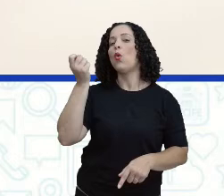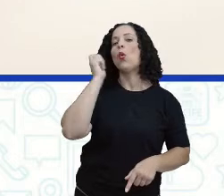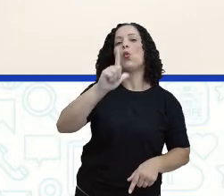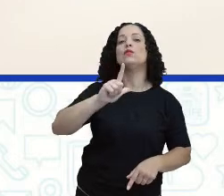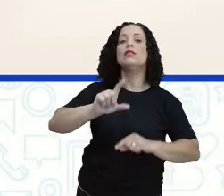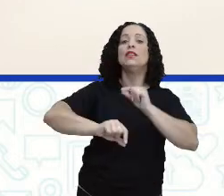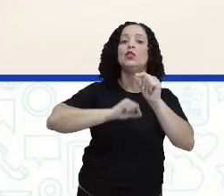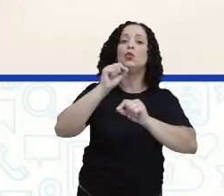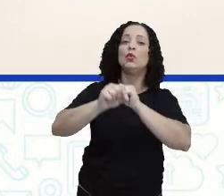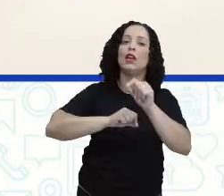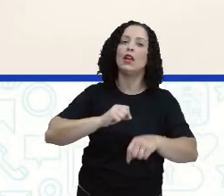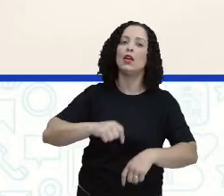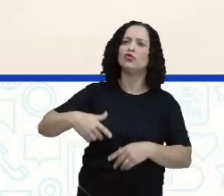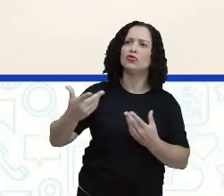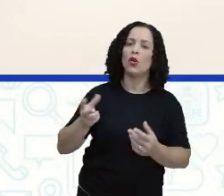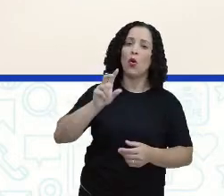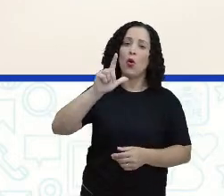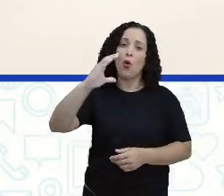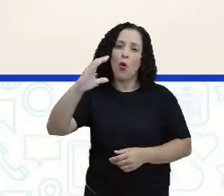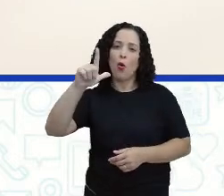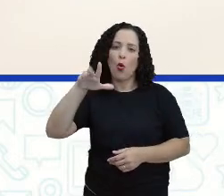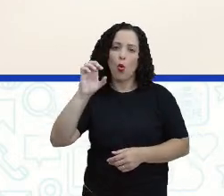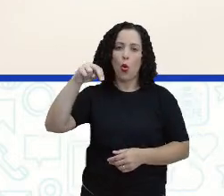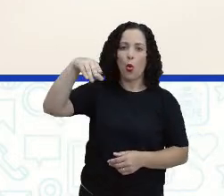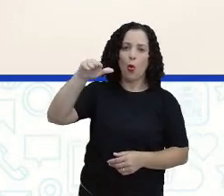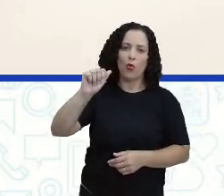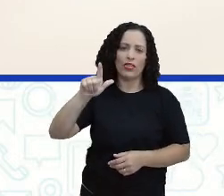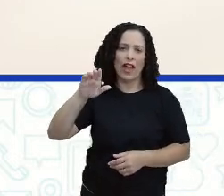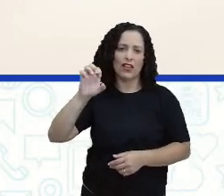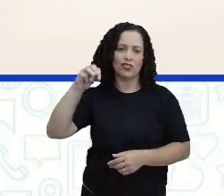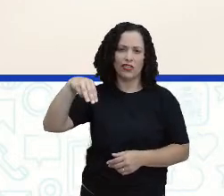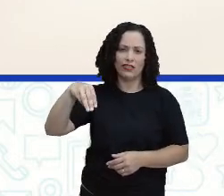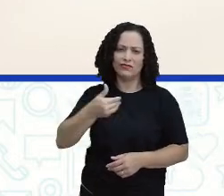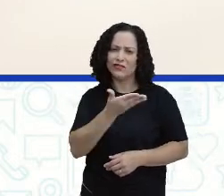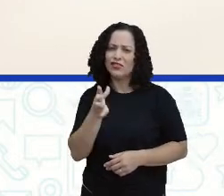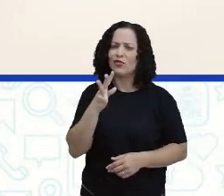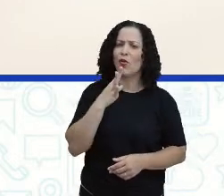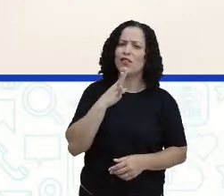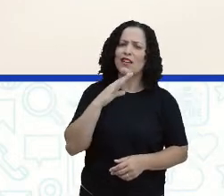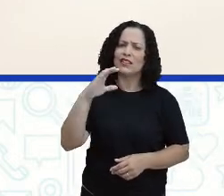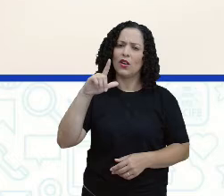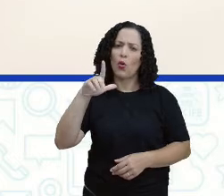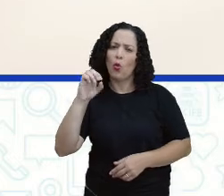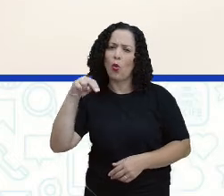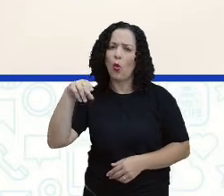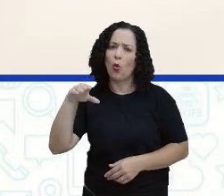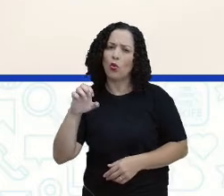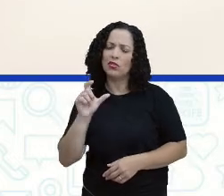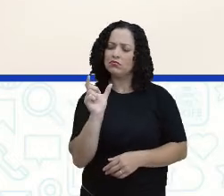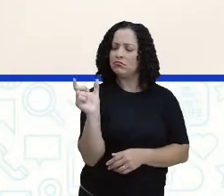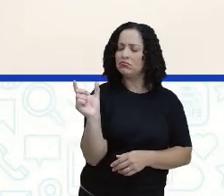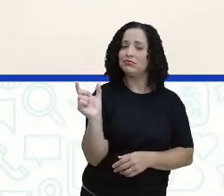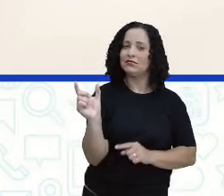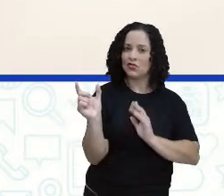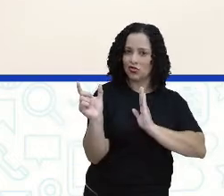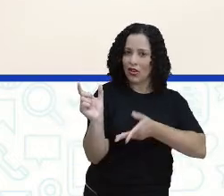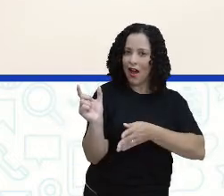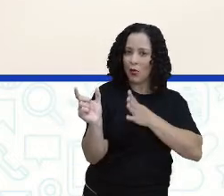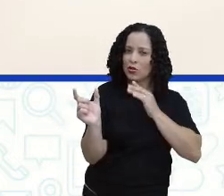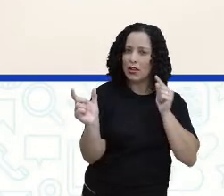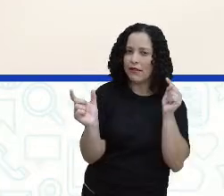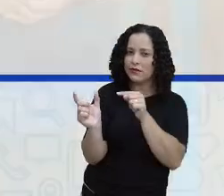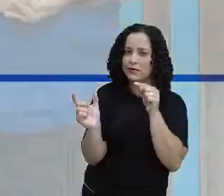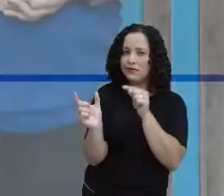de genes. Quem aí nunca ouviu falar de clone? Duvido, né? Todo mundo já ouviu falar